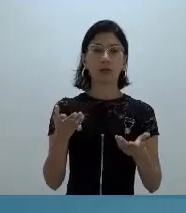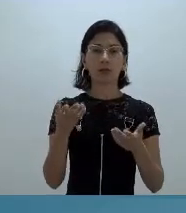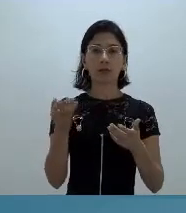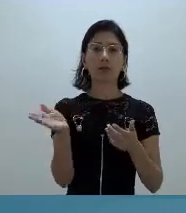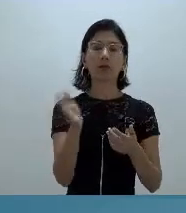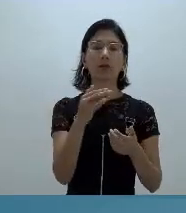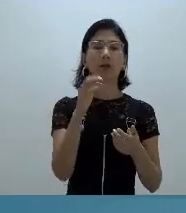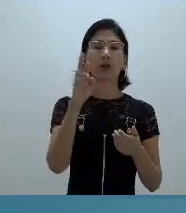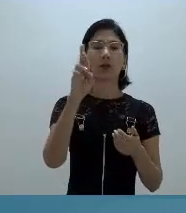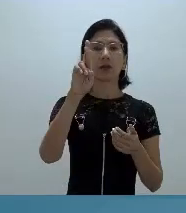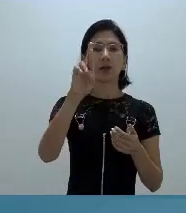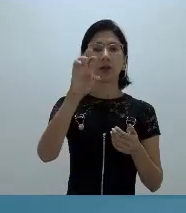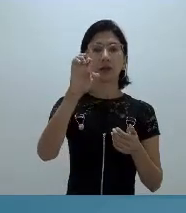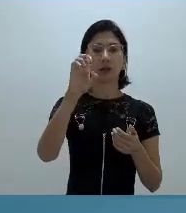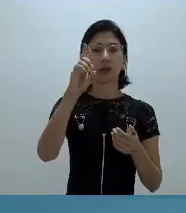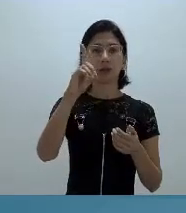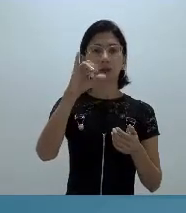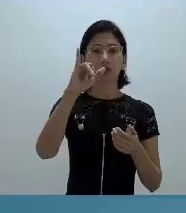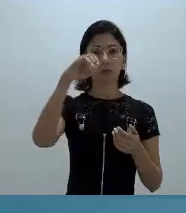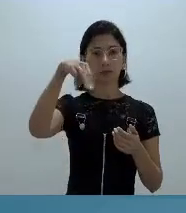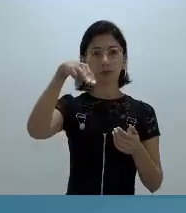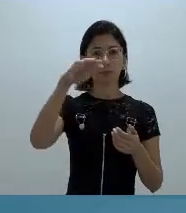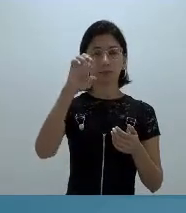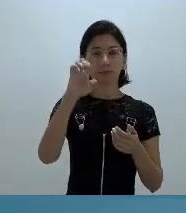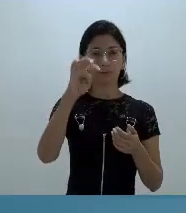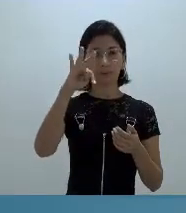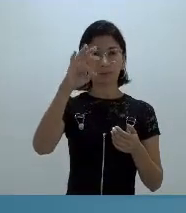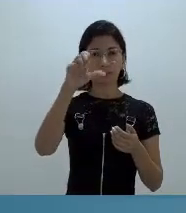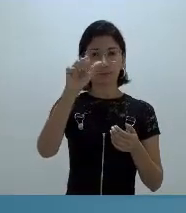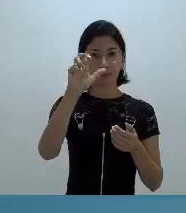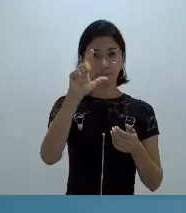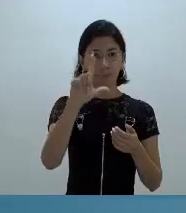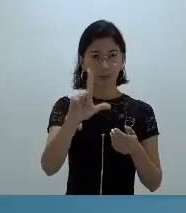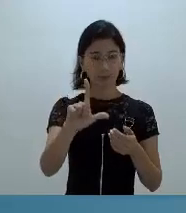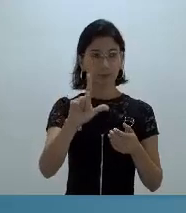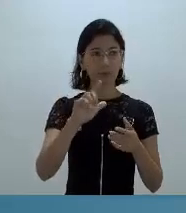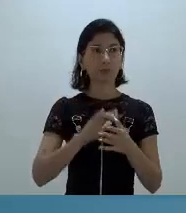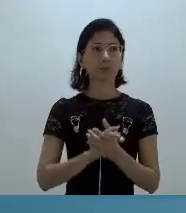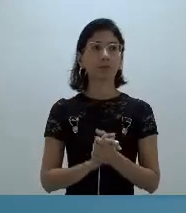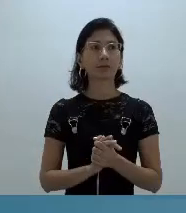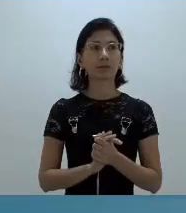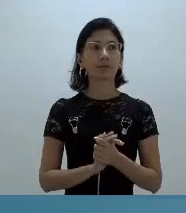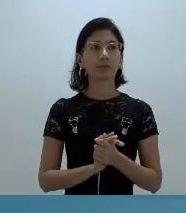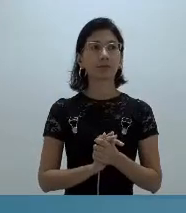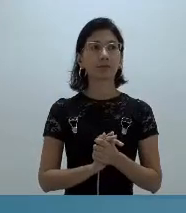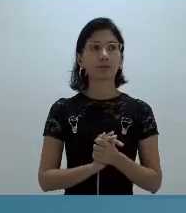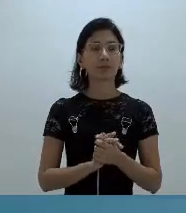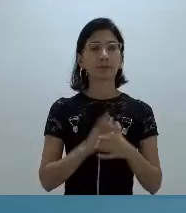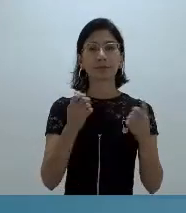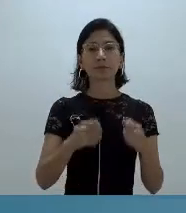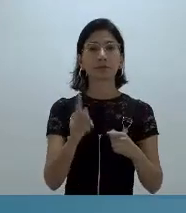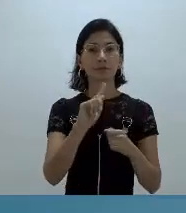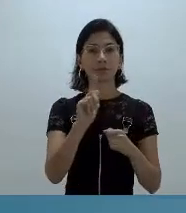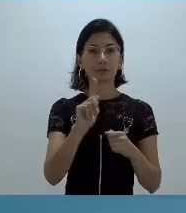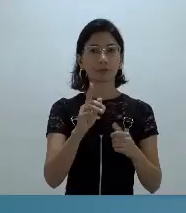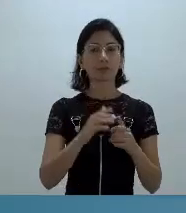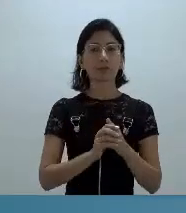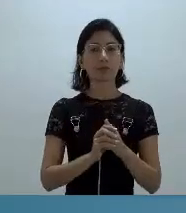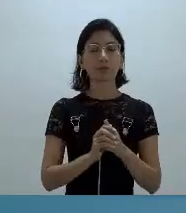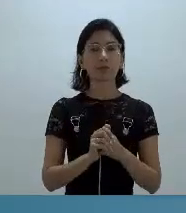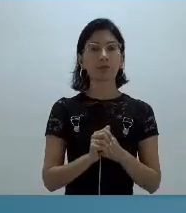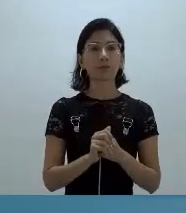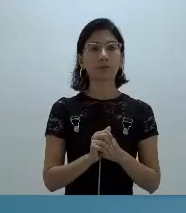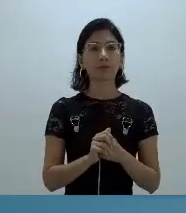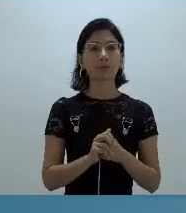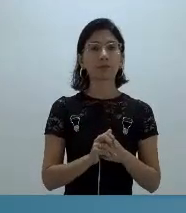nos casos que julgar o mérito ou não conhecer de recurso de apelação, ação